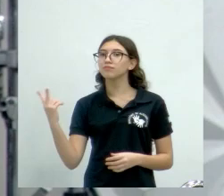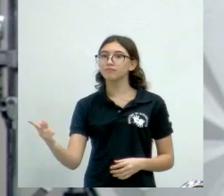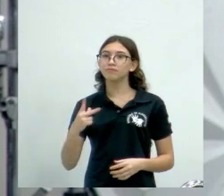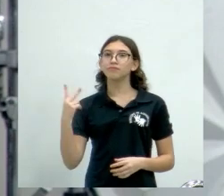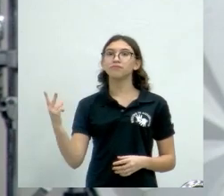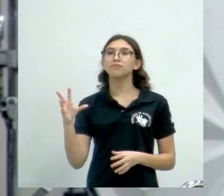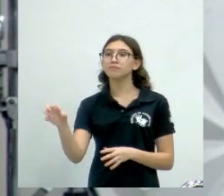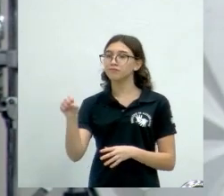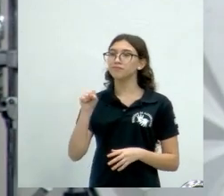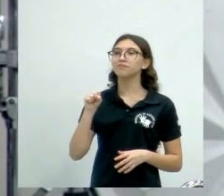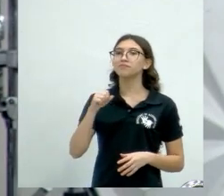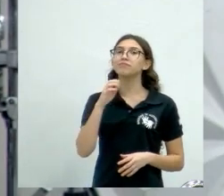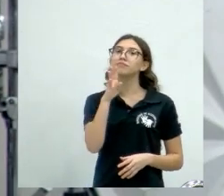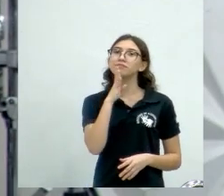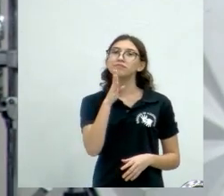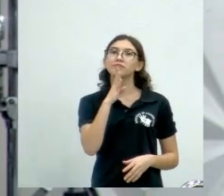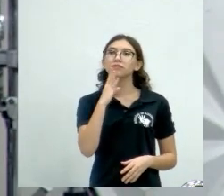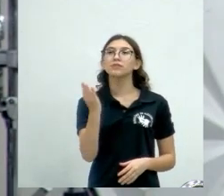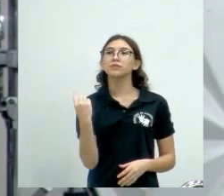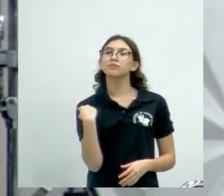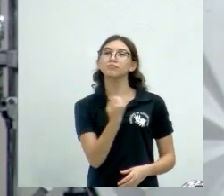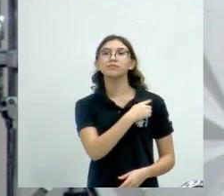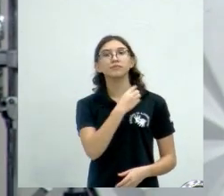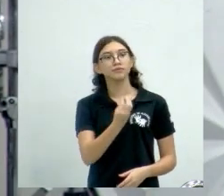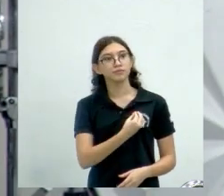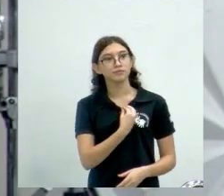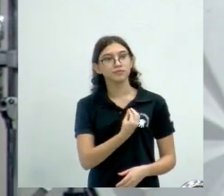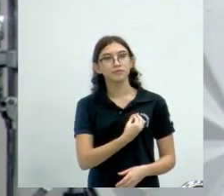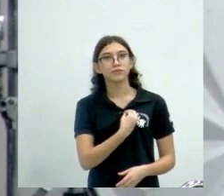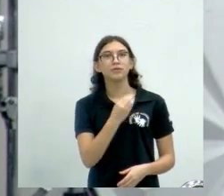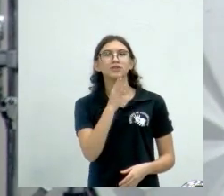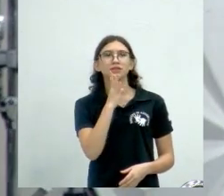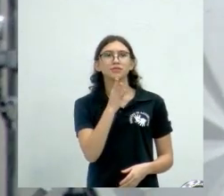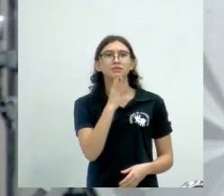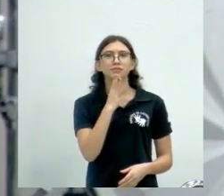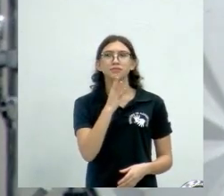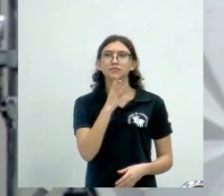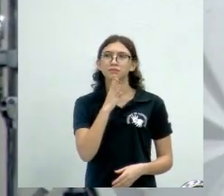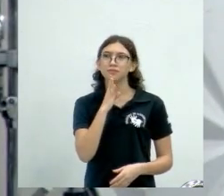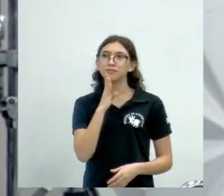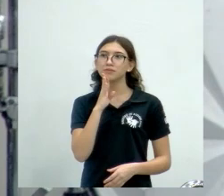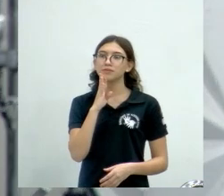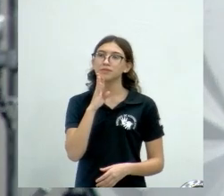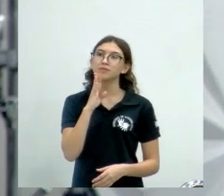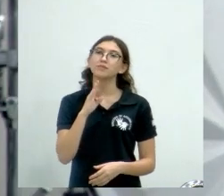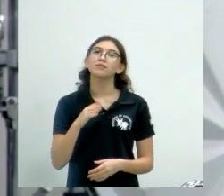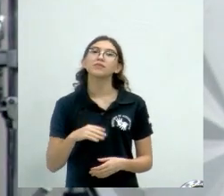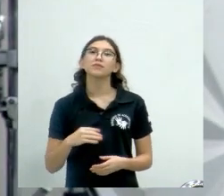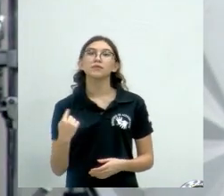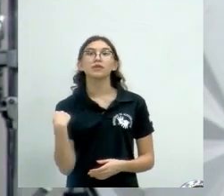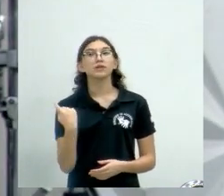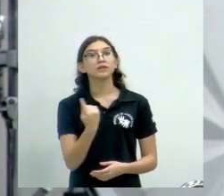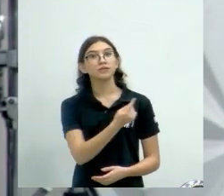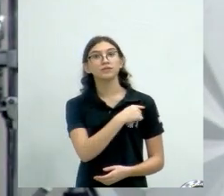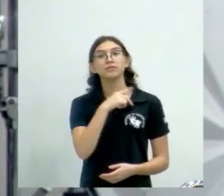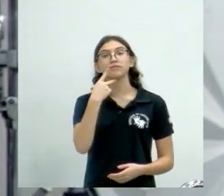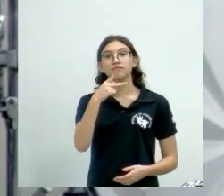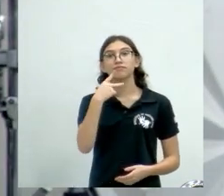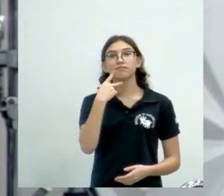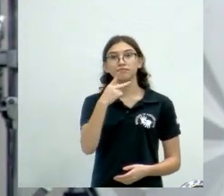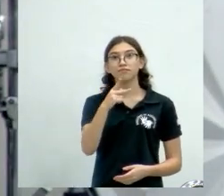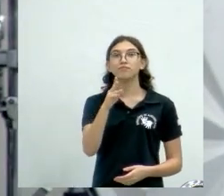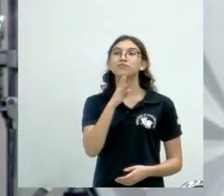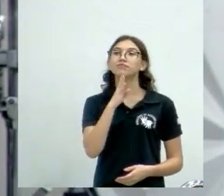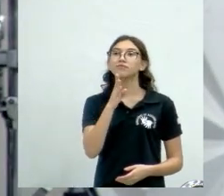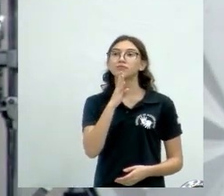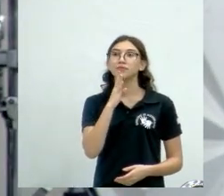sabedoria para a vida. Sabedoria de maneira bem prática. E claro, se nós vamos falar sobre sabedoria, a gente vai lá para o